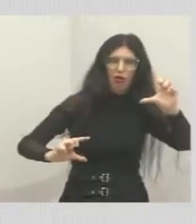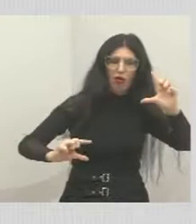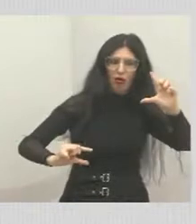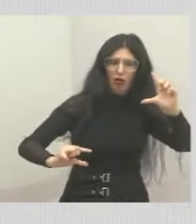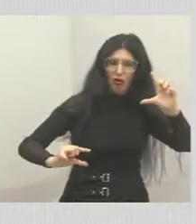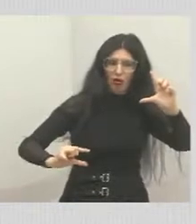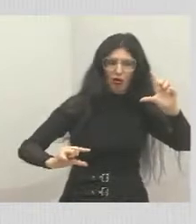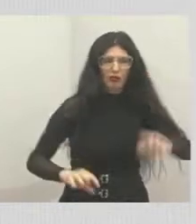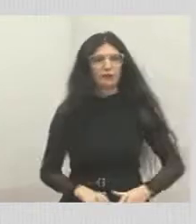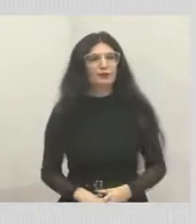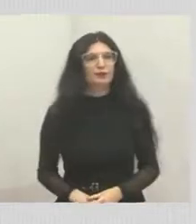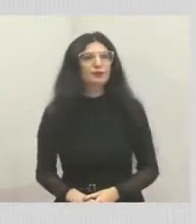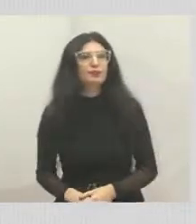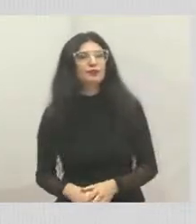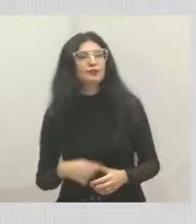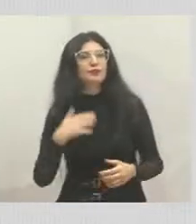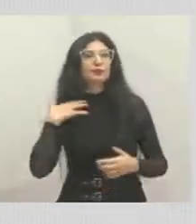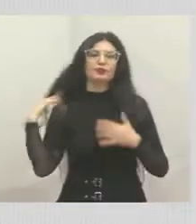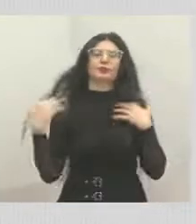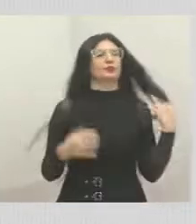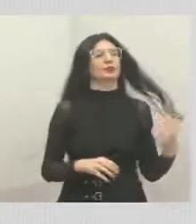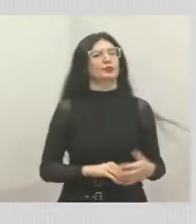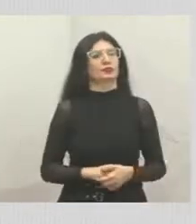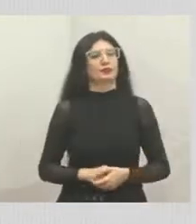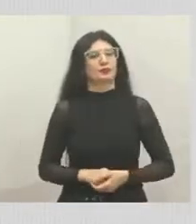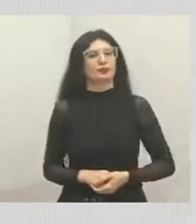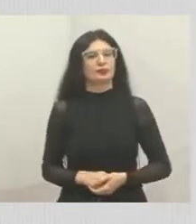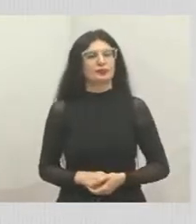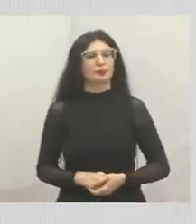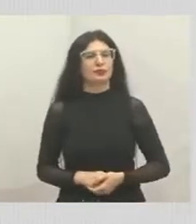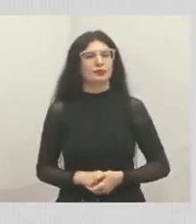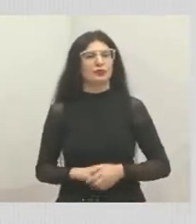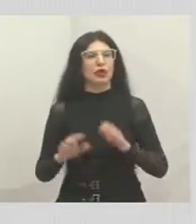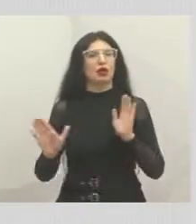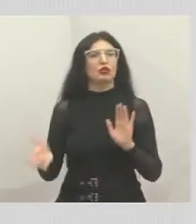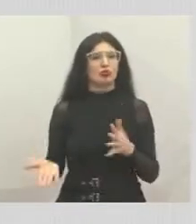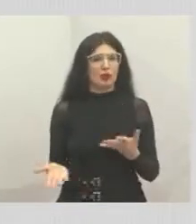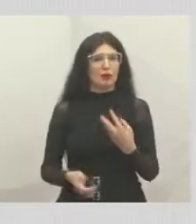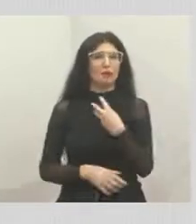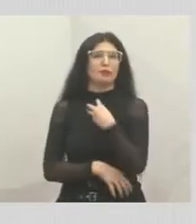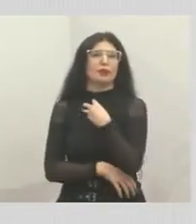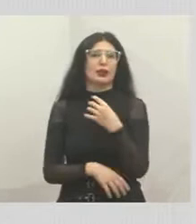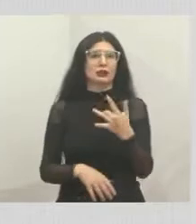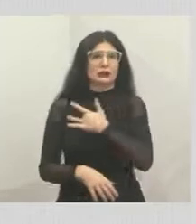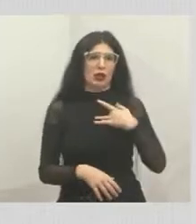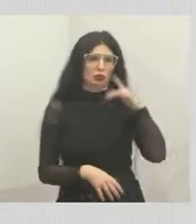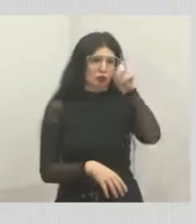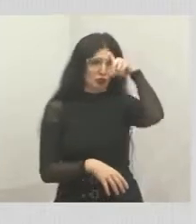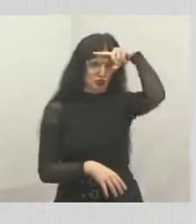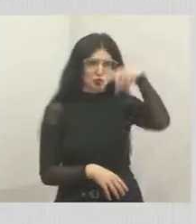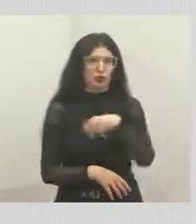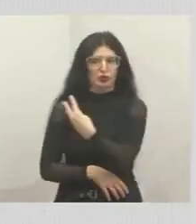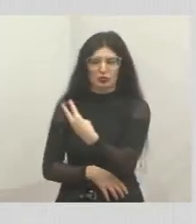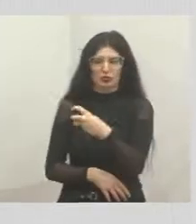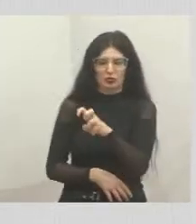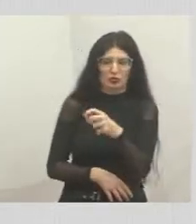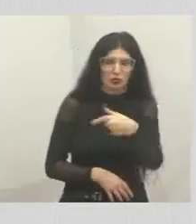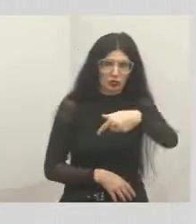de 15%, e nós já estamos aplicando, de acordo com o empenhado,